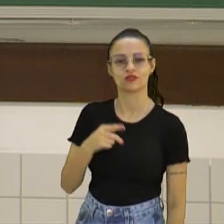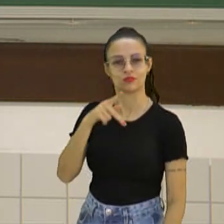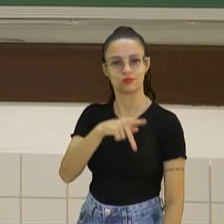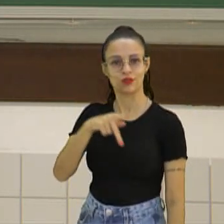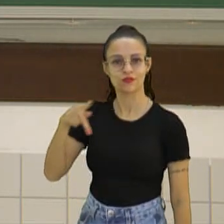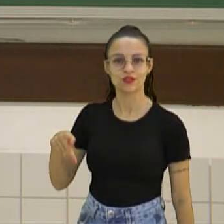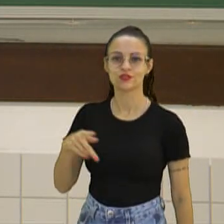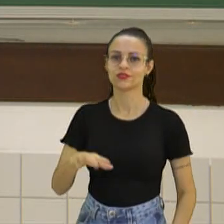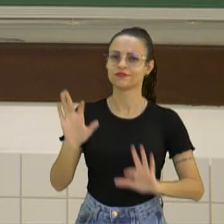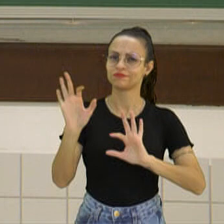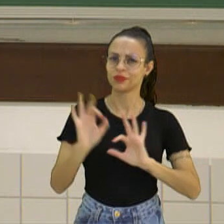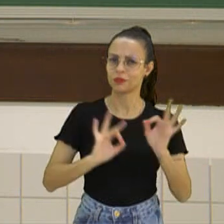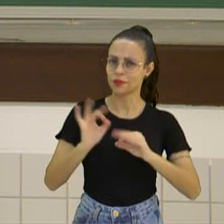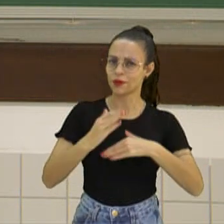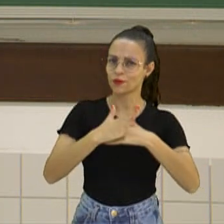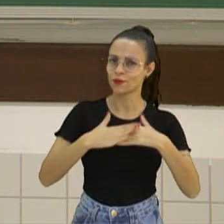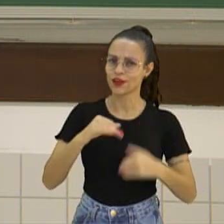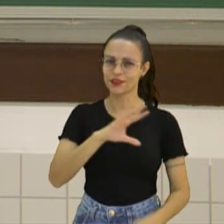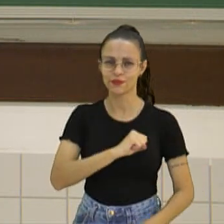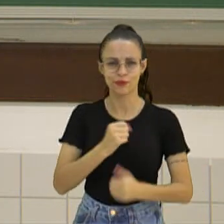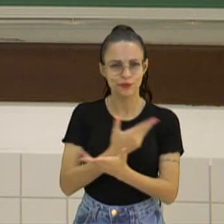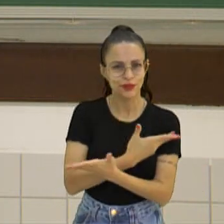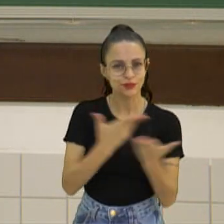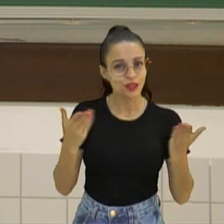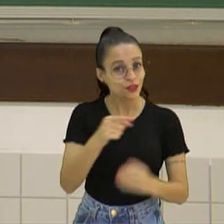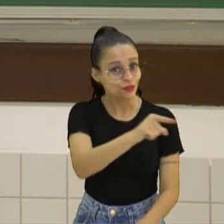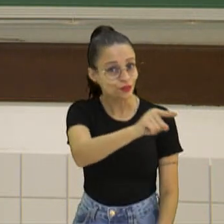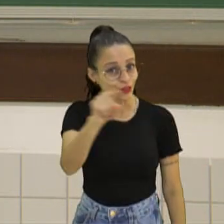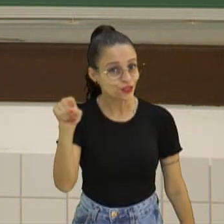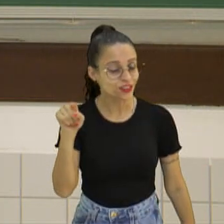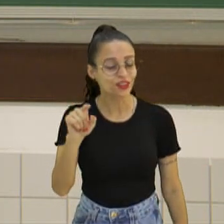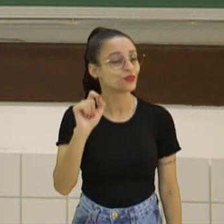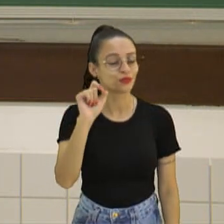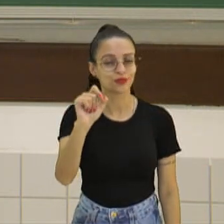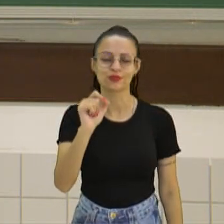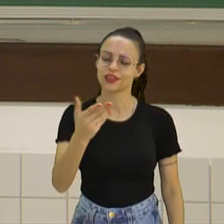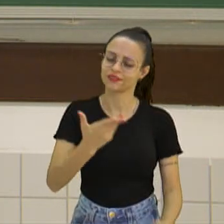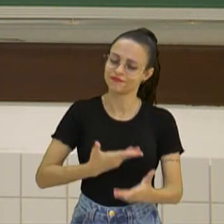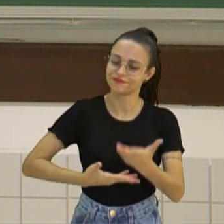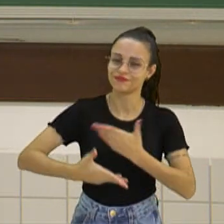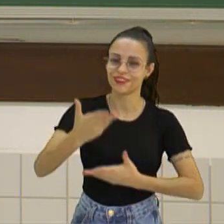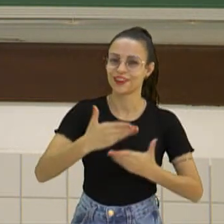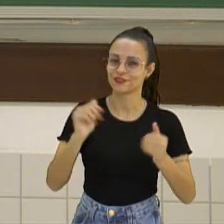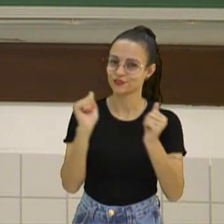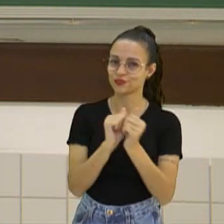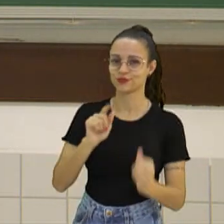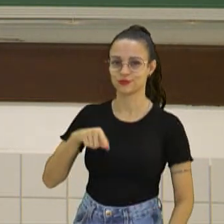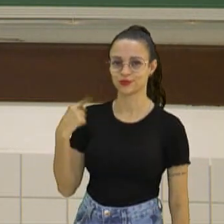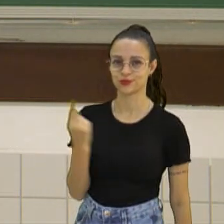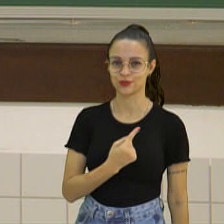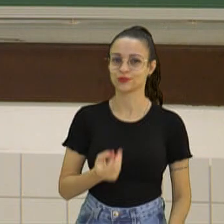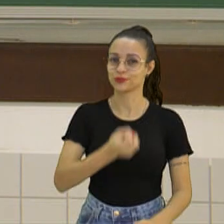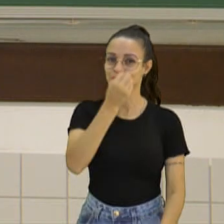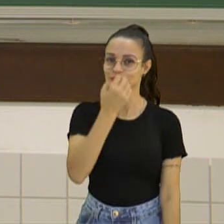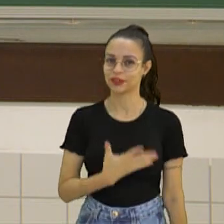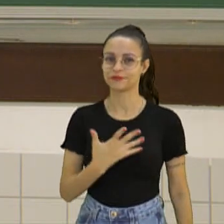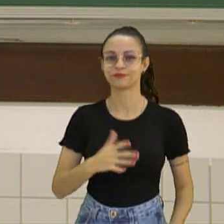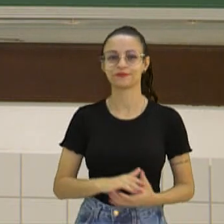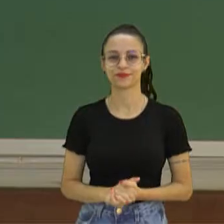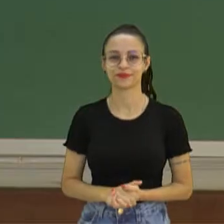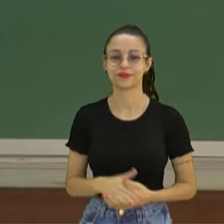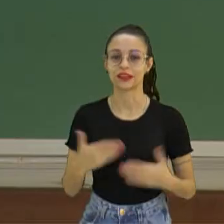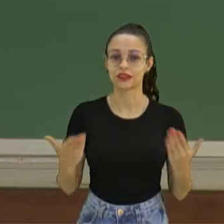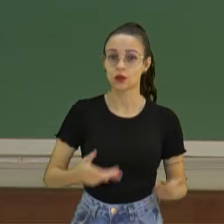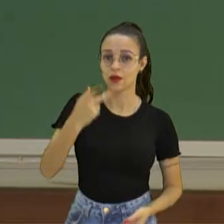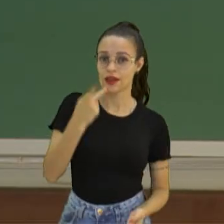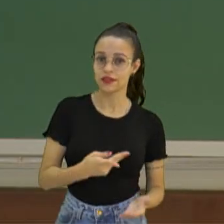professores preparando com muito carinho e amor para vocês e vocês aí do outro lado interagindo conosco muito bem então